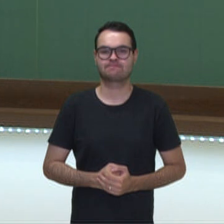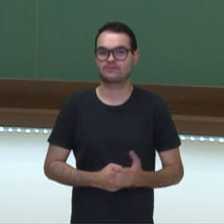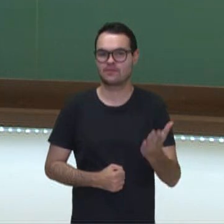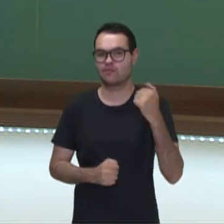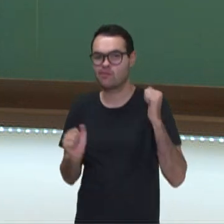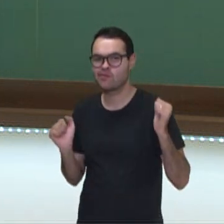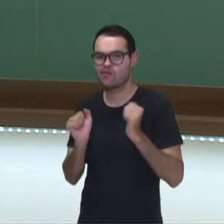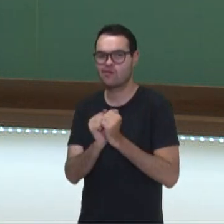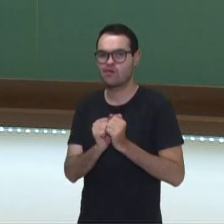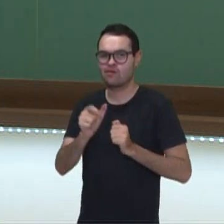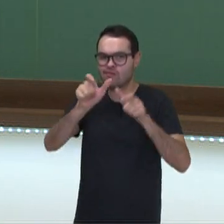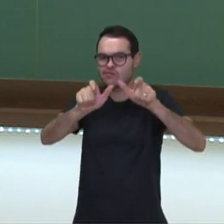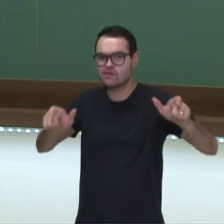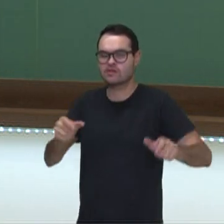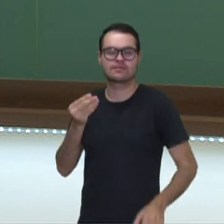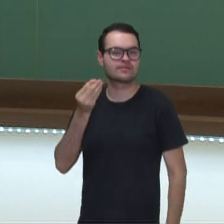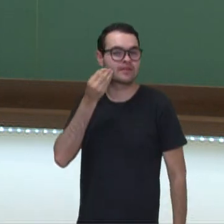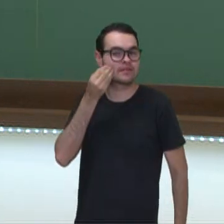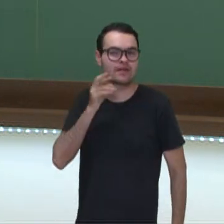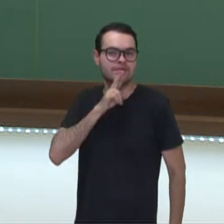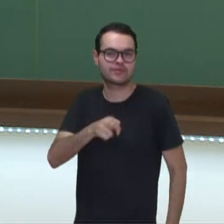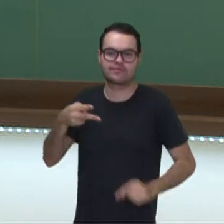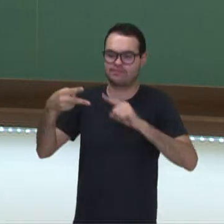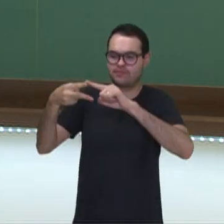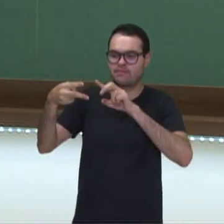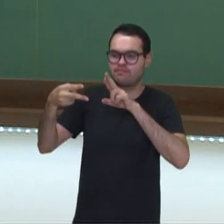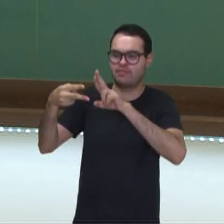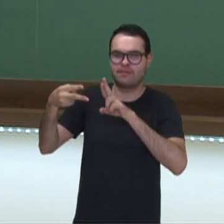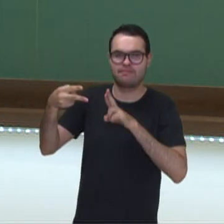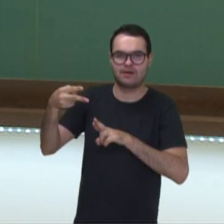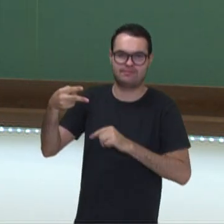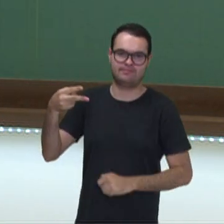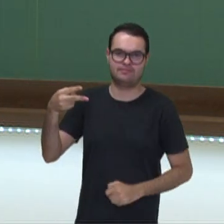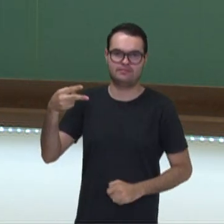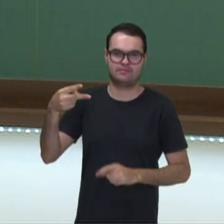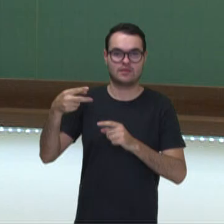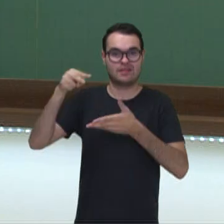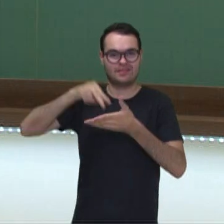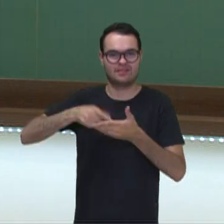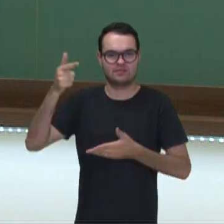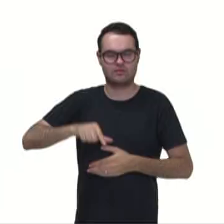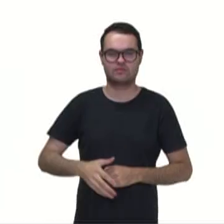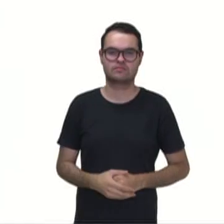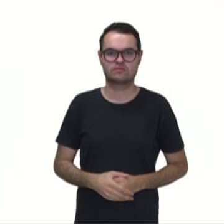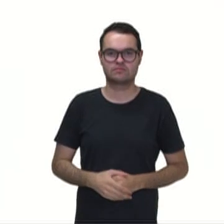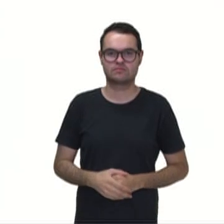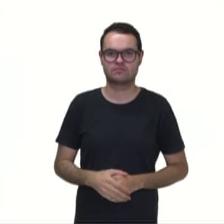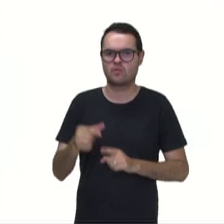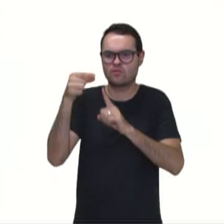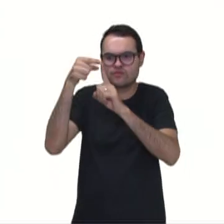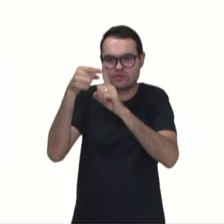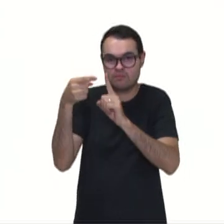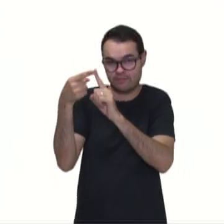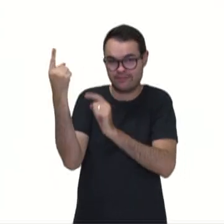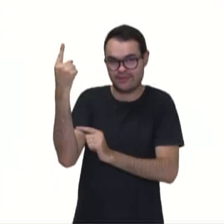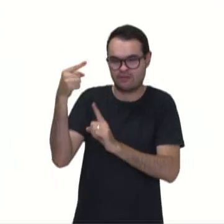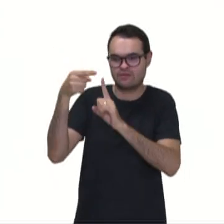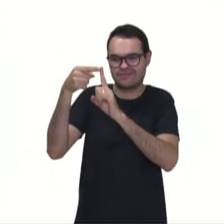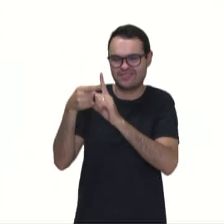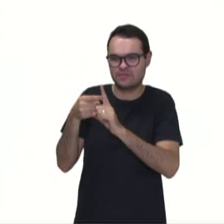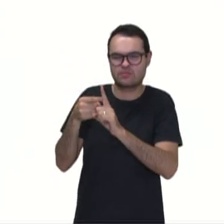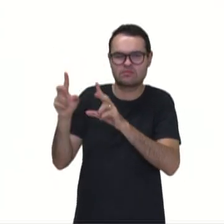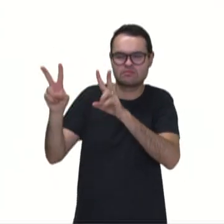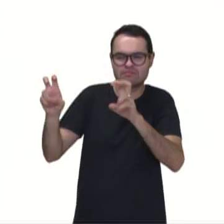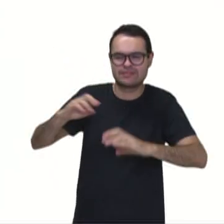Vamos juntos então, minha gente, tentar responder essas duas questões que eu vou reler para vocês. Qual é o tipo de situação que ele